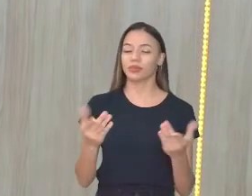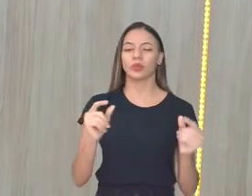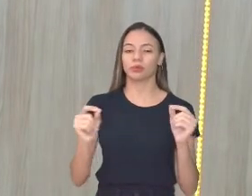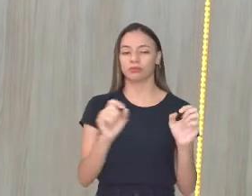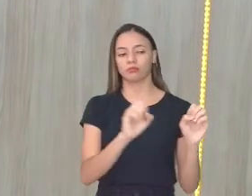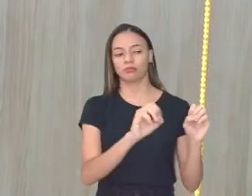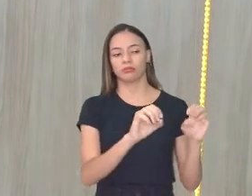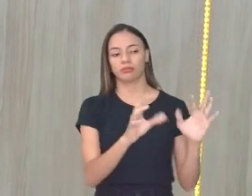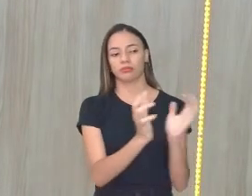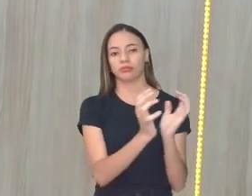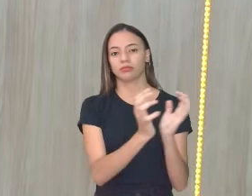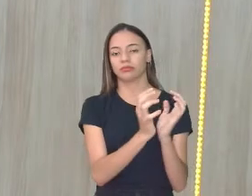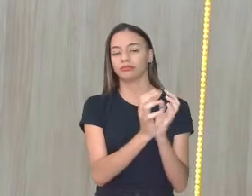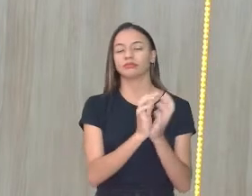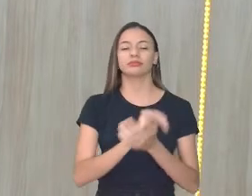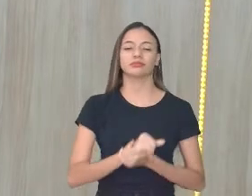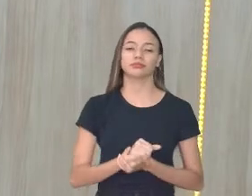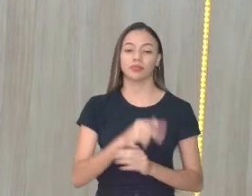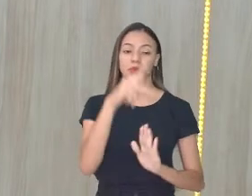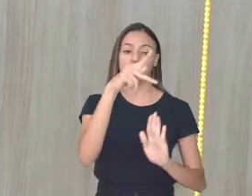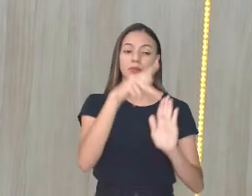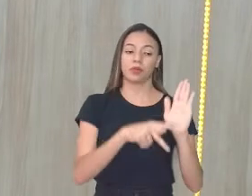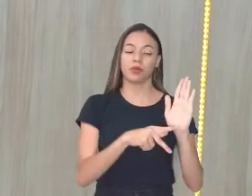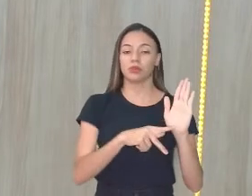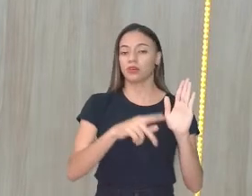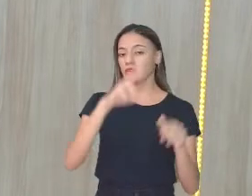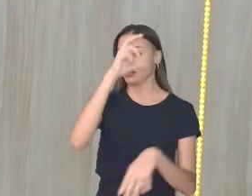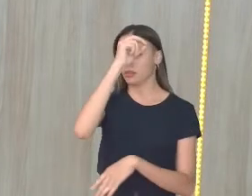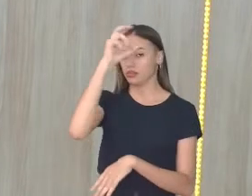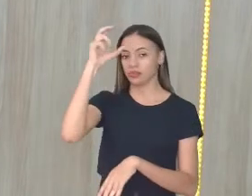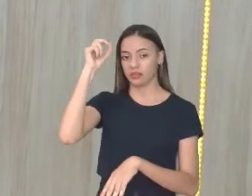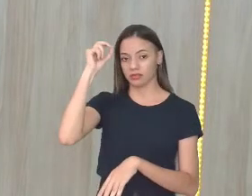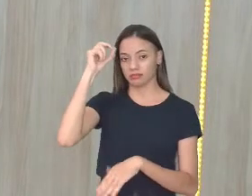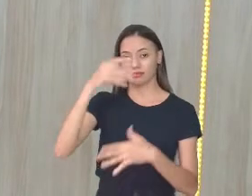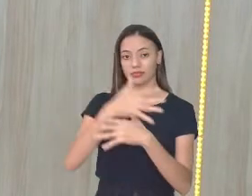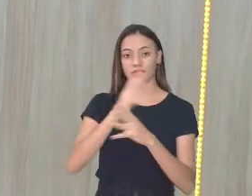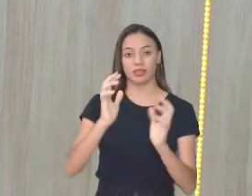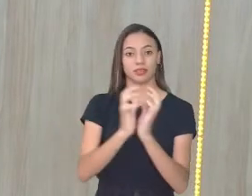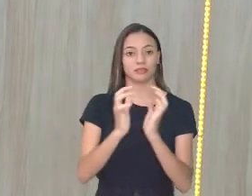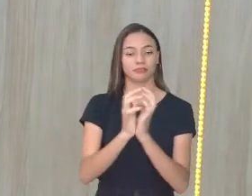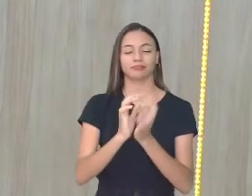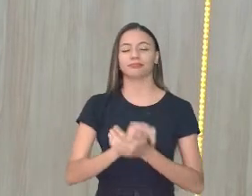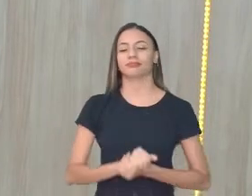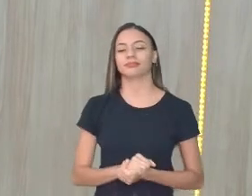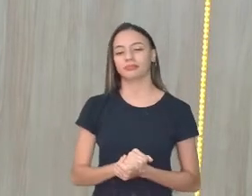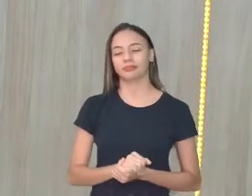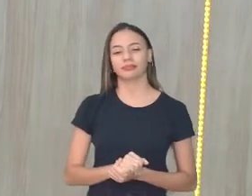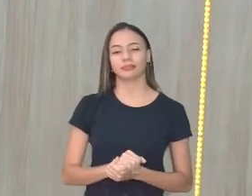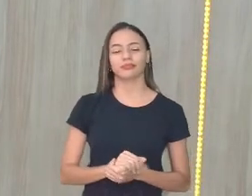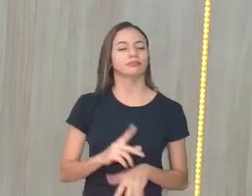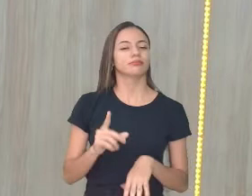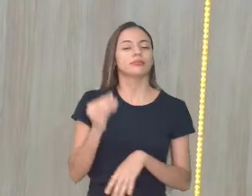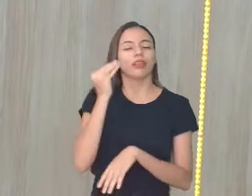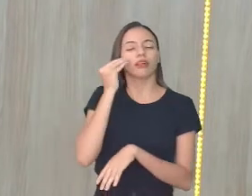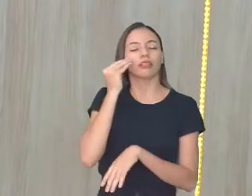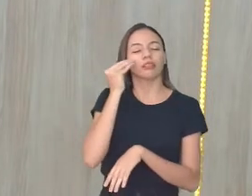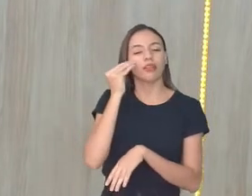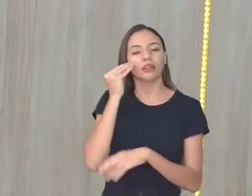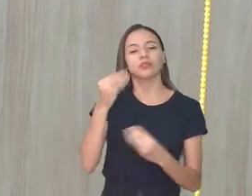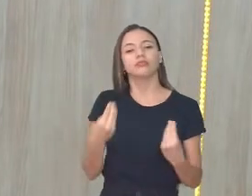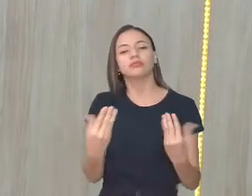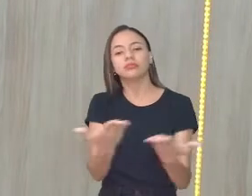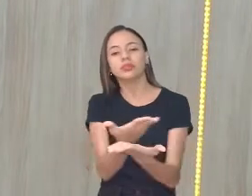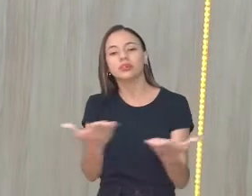Educa Recife aqui é um projeto da prefeitura da cidade do Recife. E a gente está tentando trazer para vocês